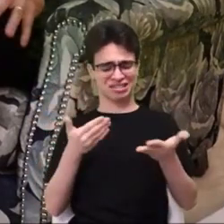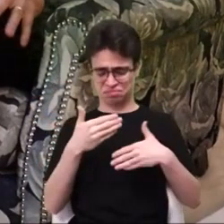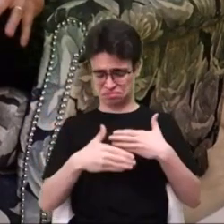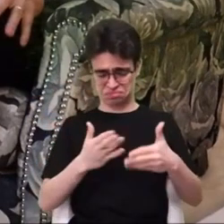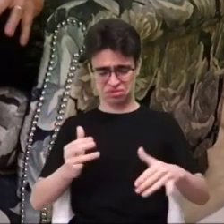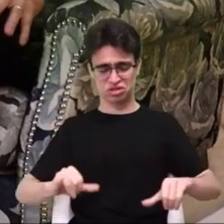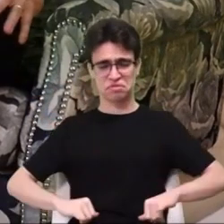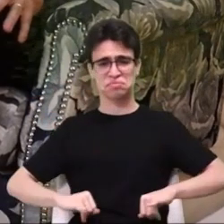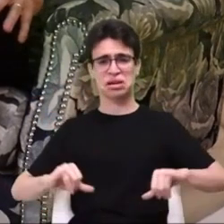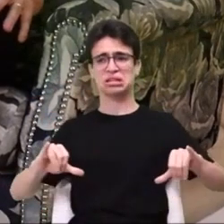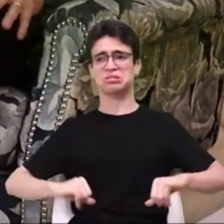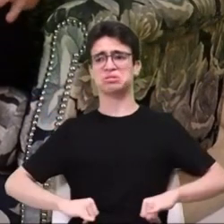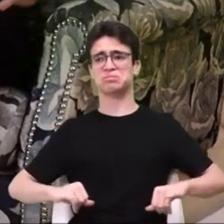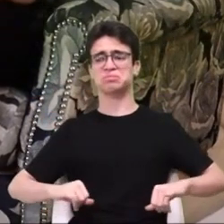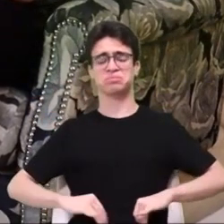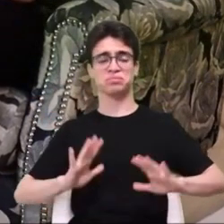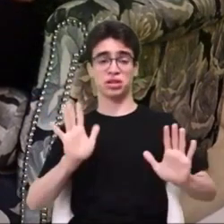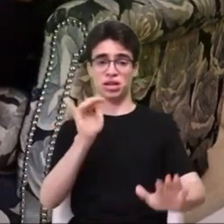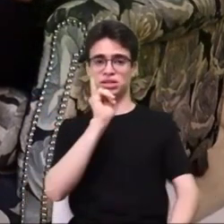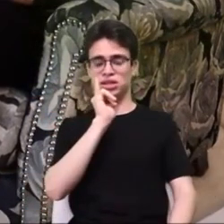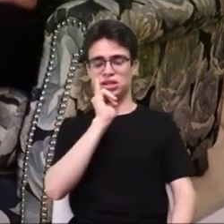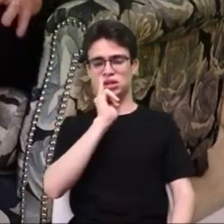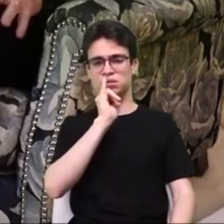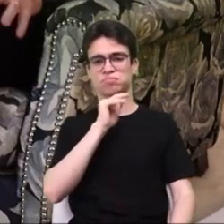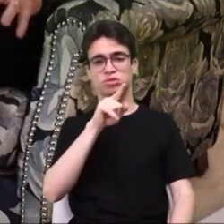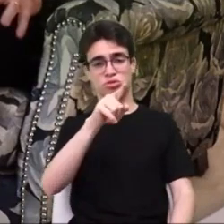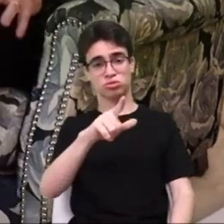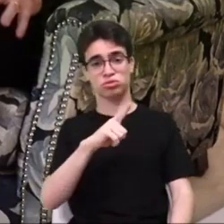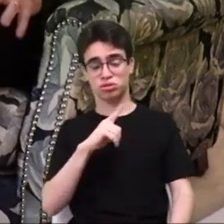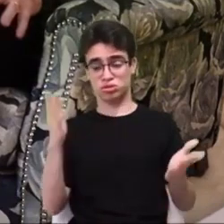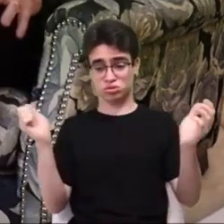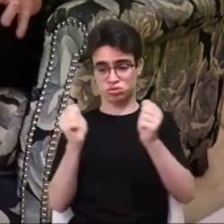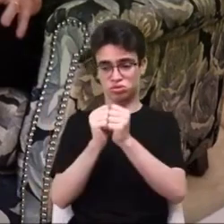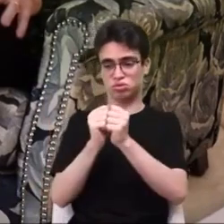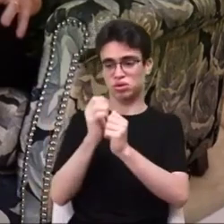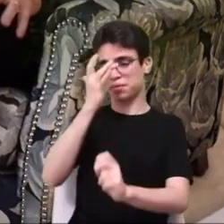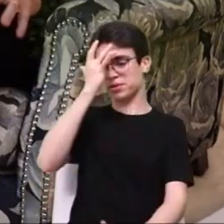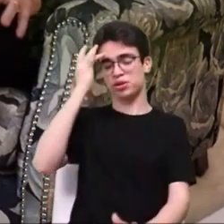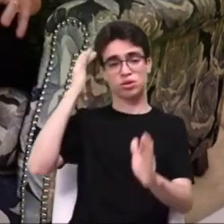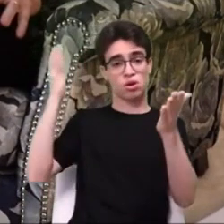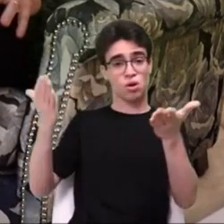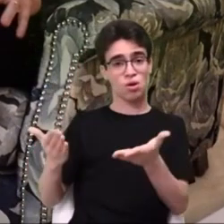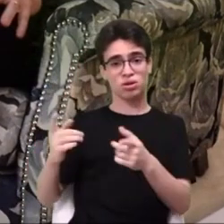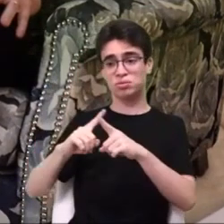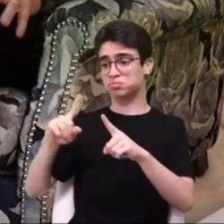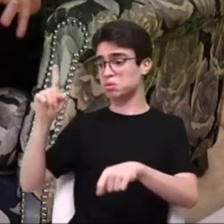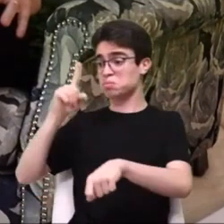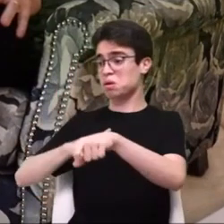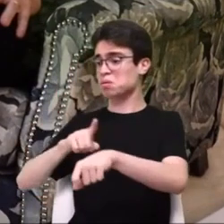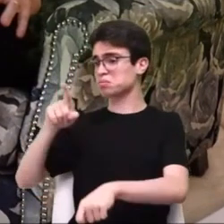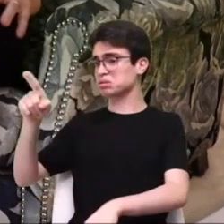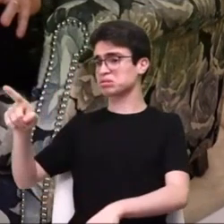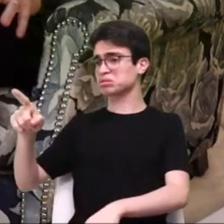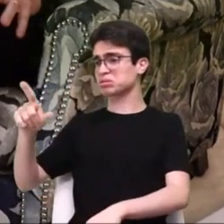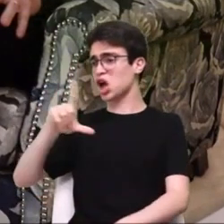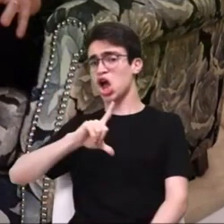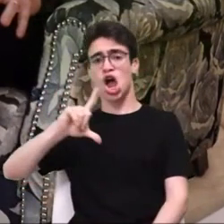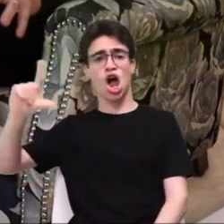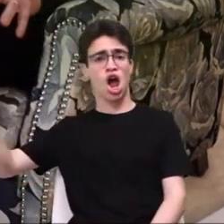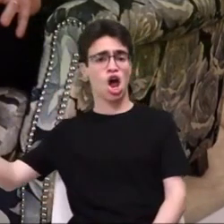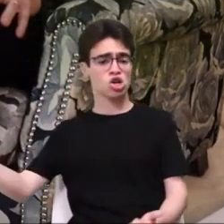sofrimento. Então, um exemplo, você está com alguém hoje, rapidamente aquela pessoa sai da tua vida, vem